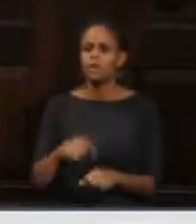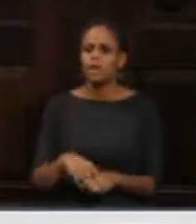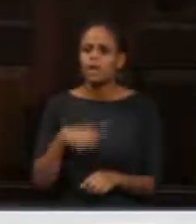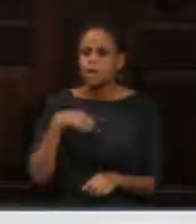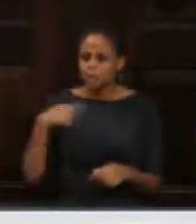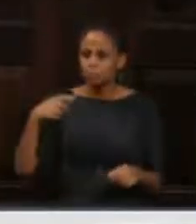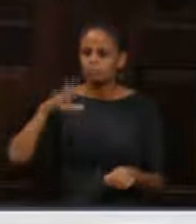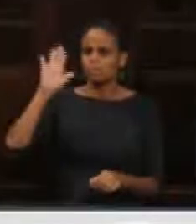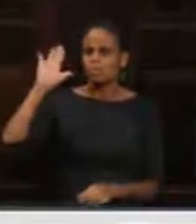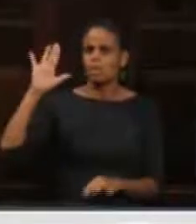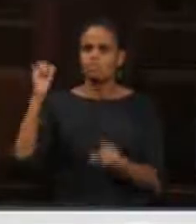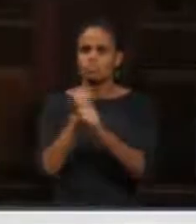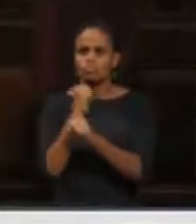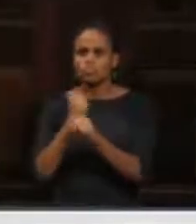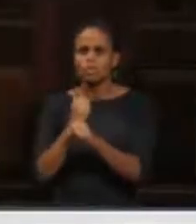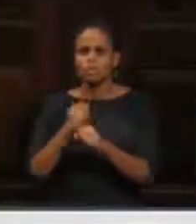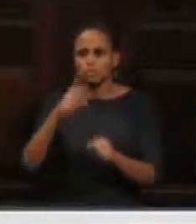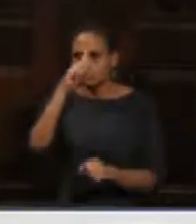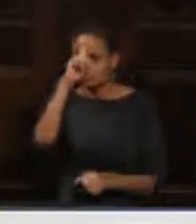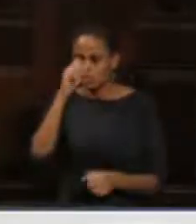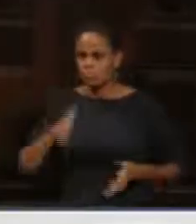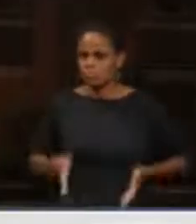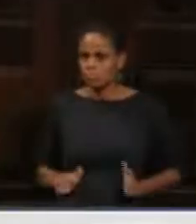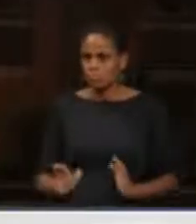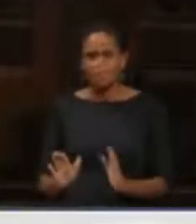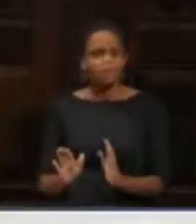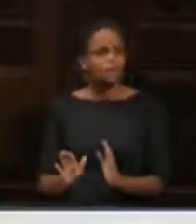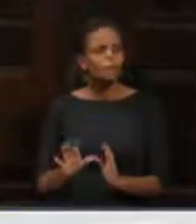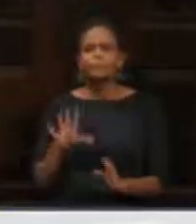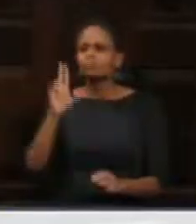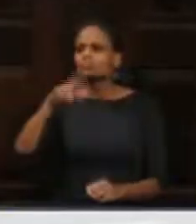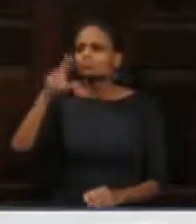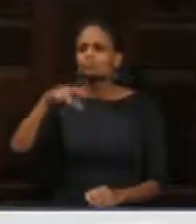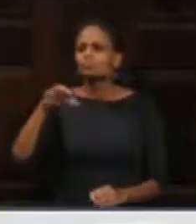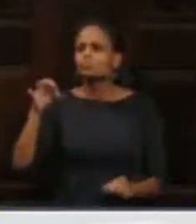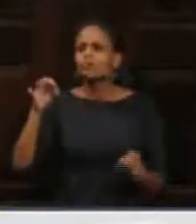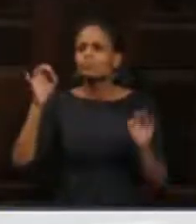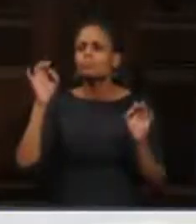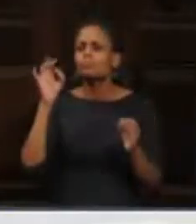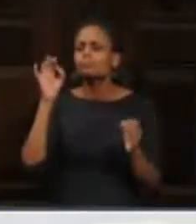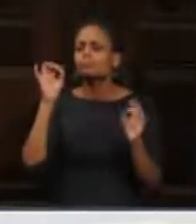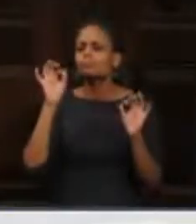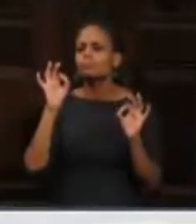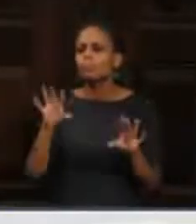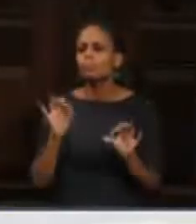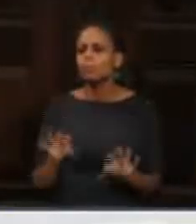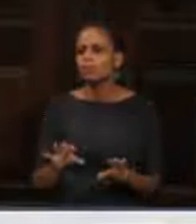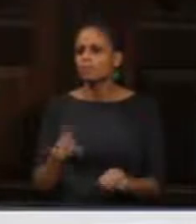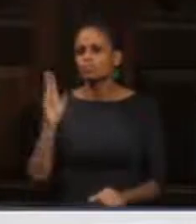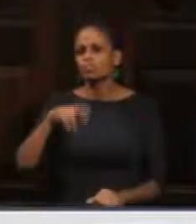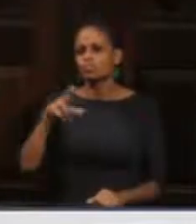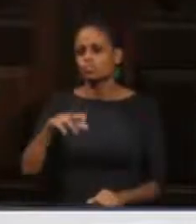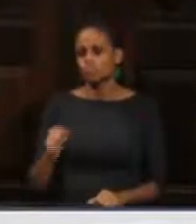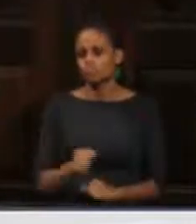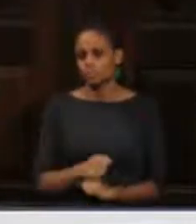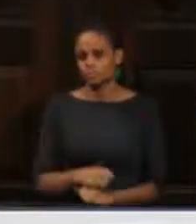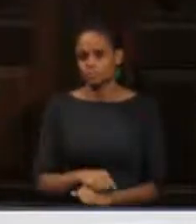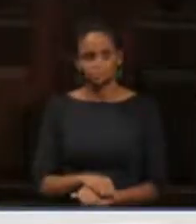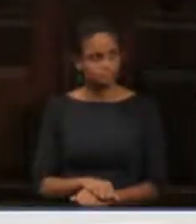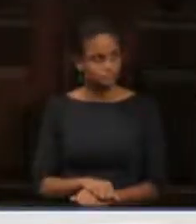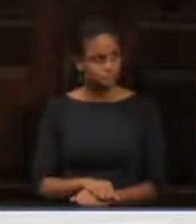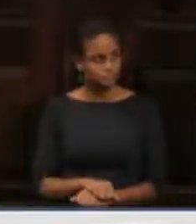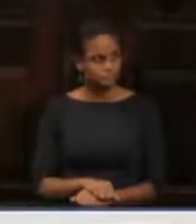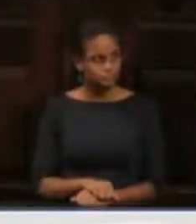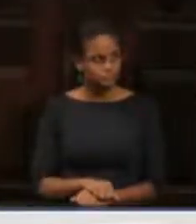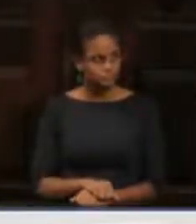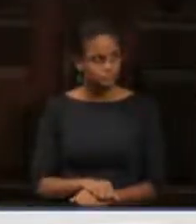nunca fica. E depois, quando eu digo que a obra está atrasada, aí eu sou mentirosa. Mas, prefeito,